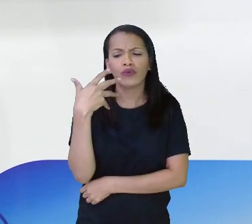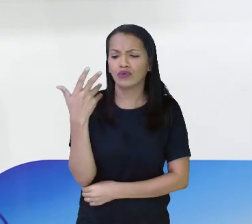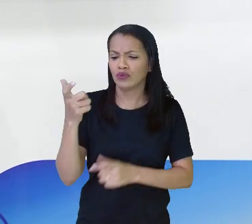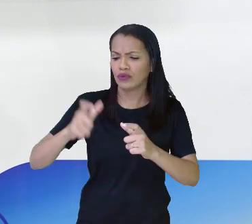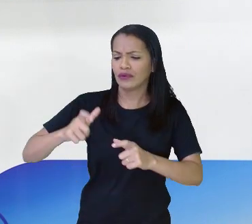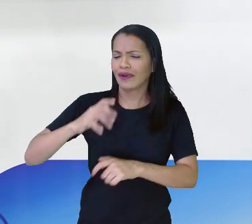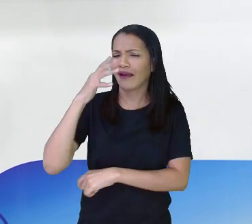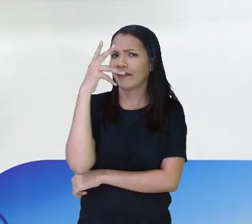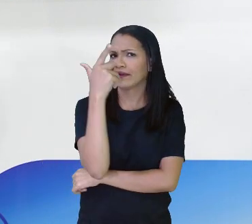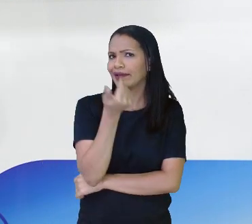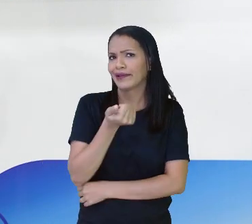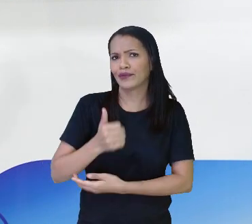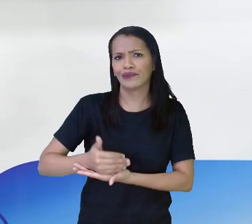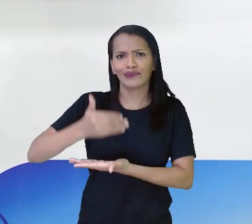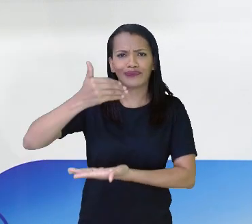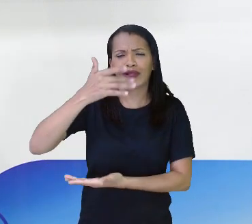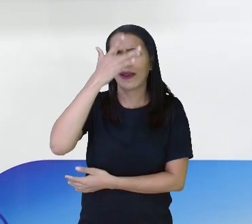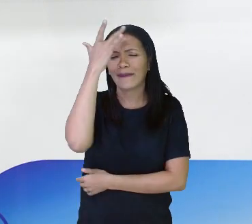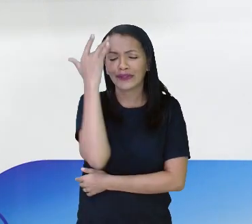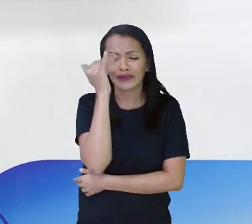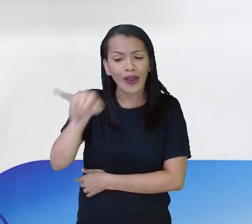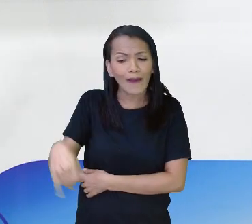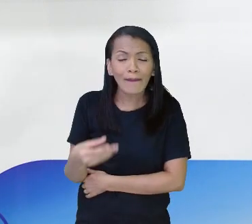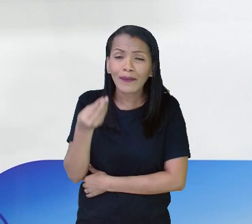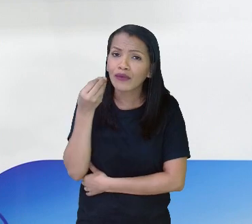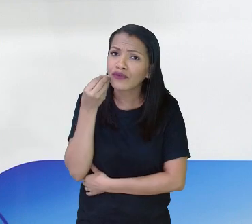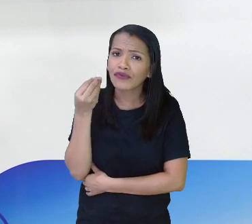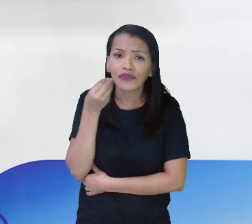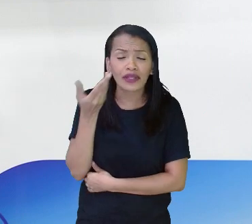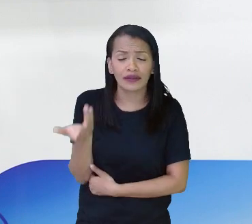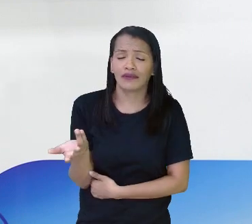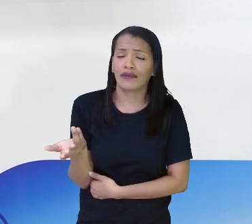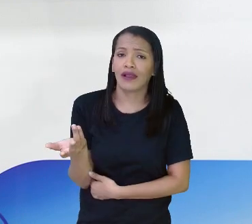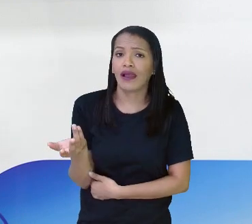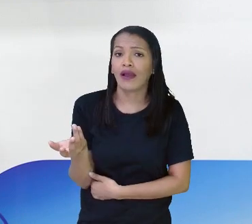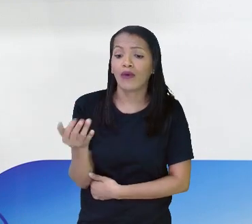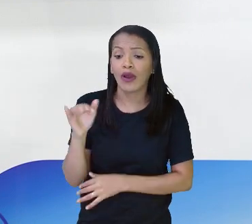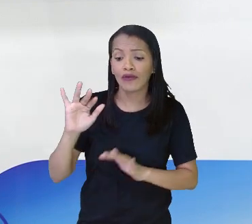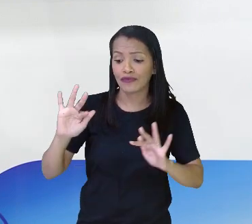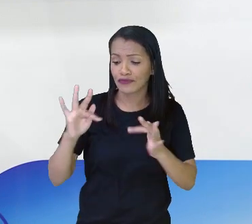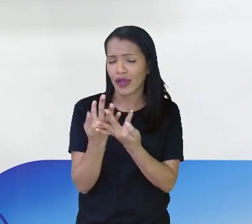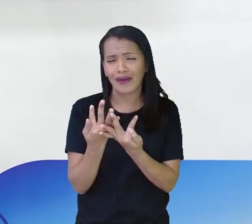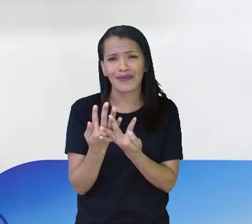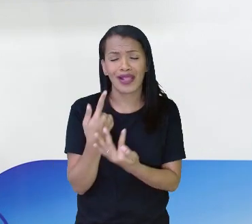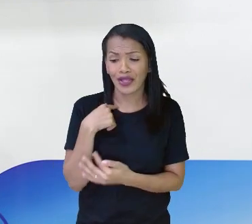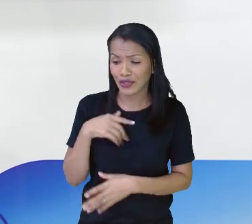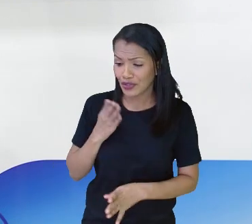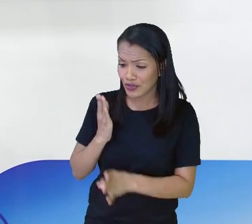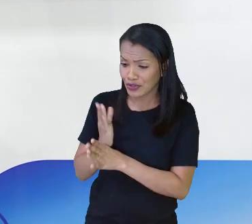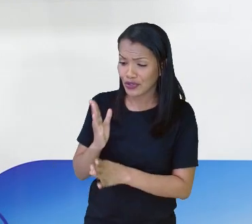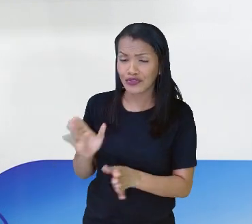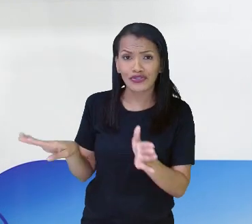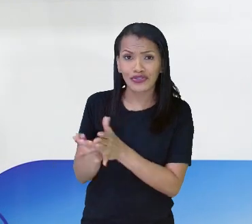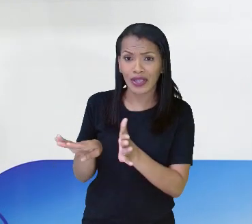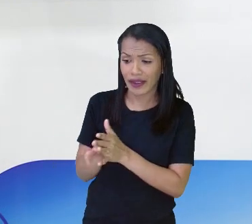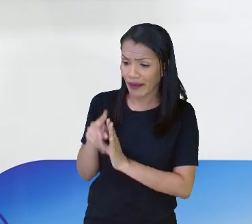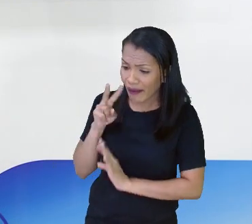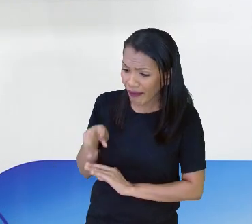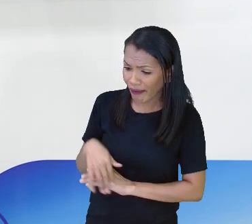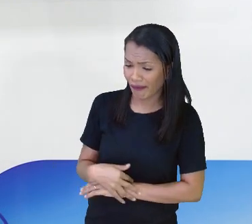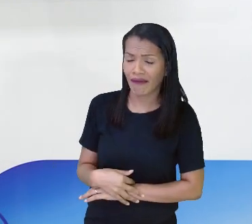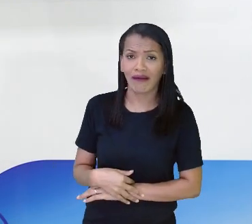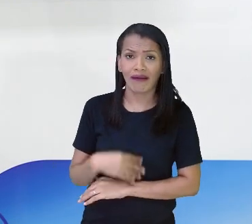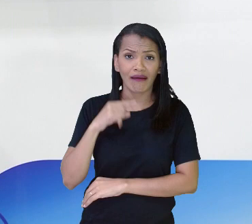de Noronha? As pessoas vão ali para aproveitar com a família. Será que não tem lá? Eu acredito, com certeza tem um lugar apropriado